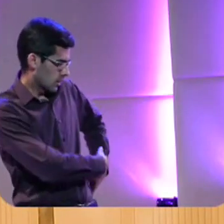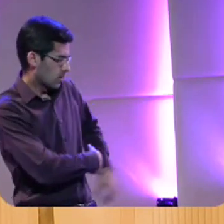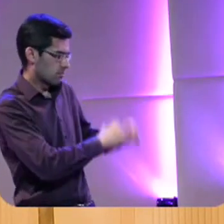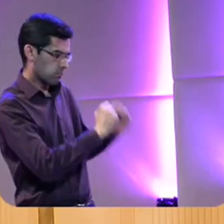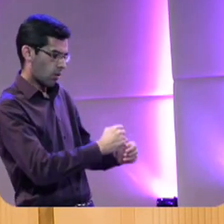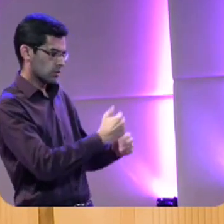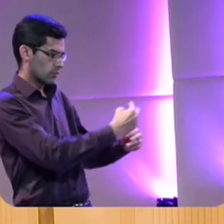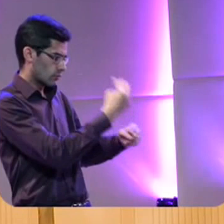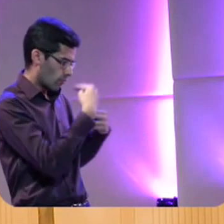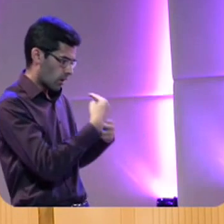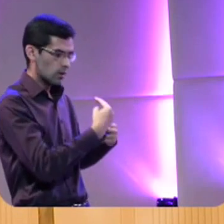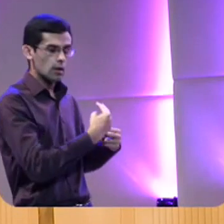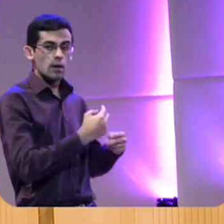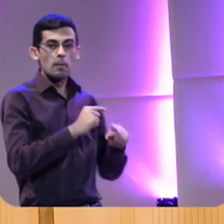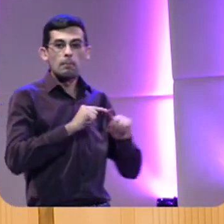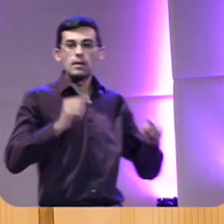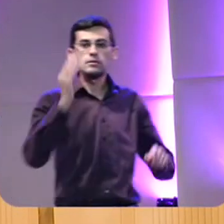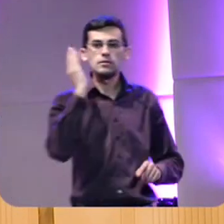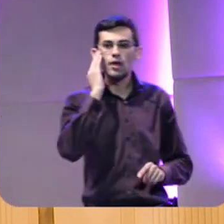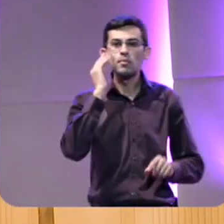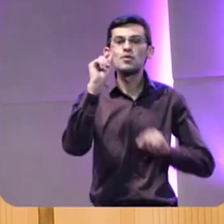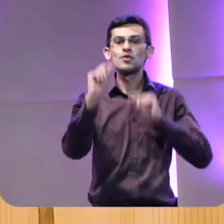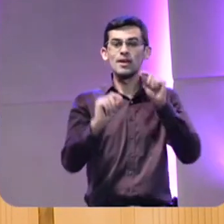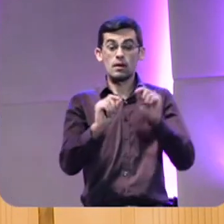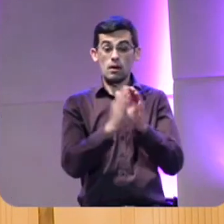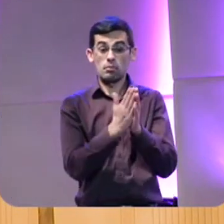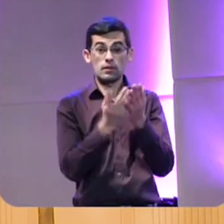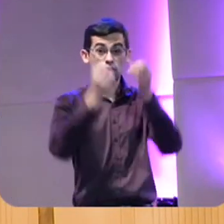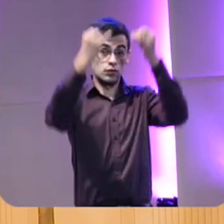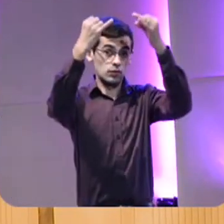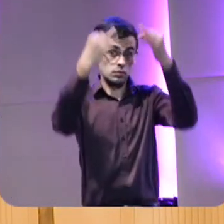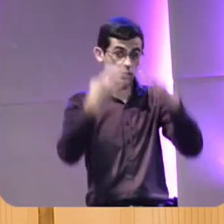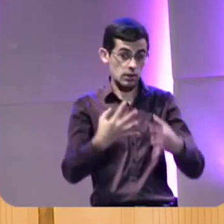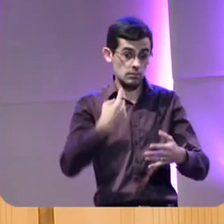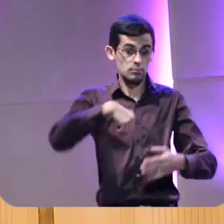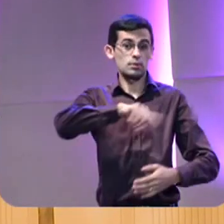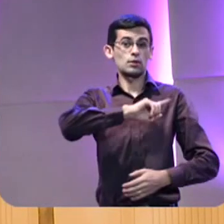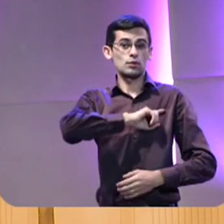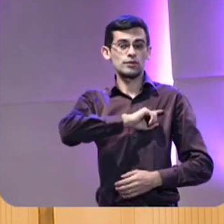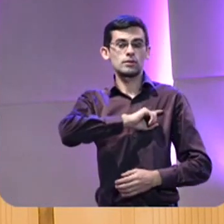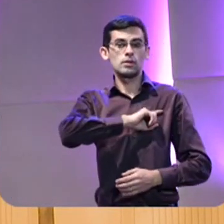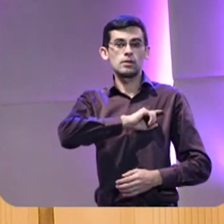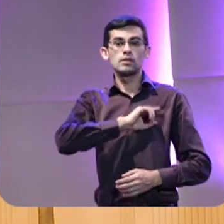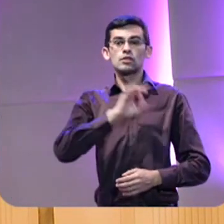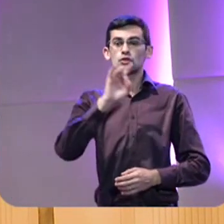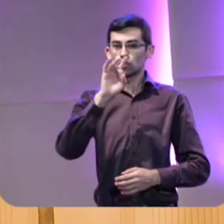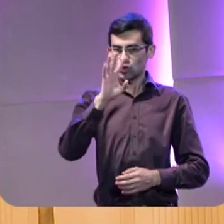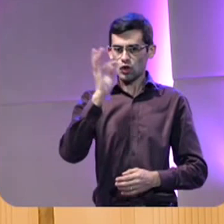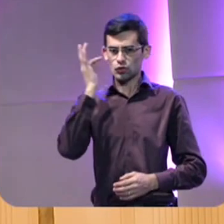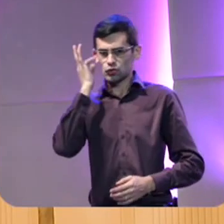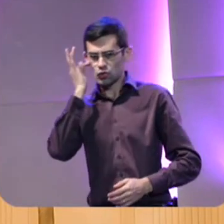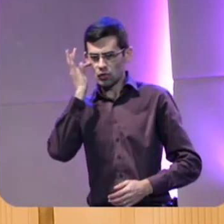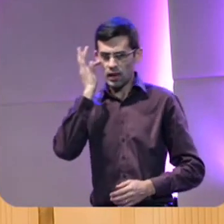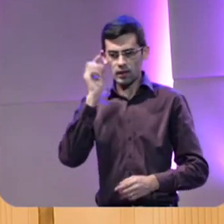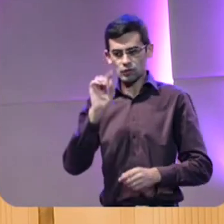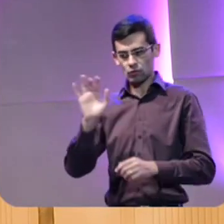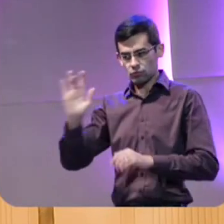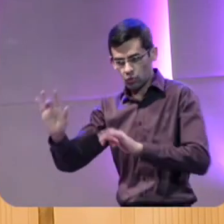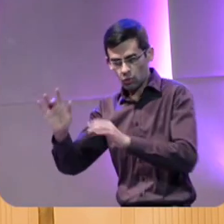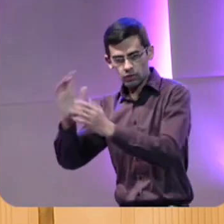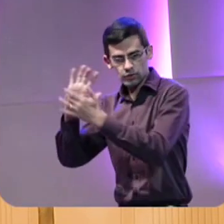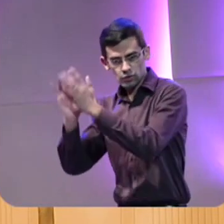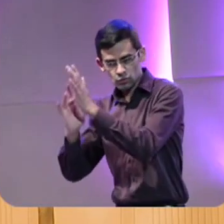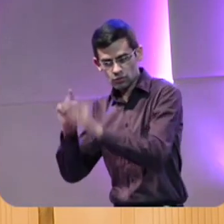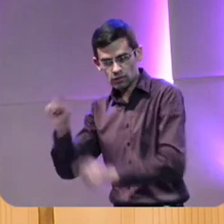do meu lado. E sabe o que é interessante? É que a Bíblia vai dizer para a gente que não foi só Tomé que tocou em